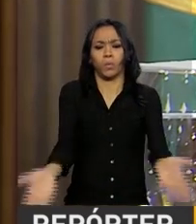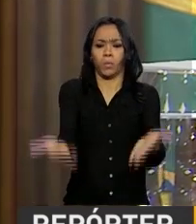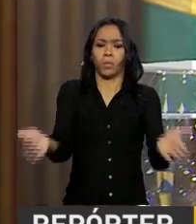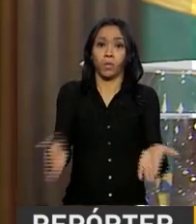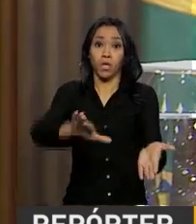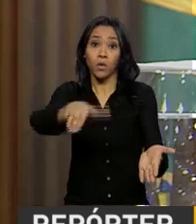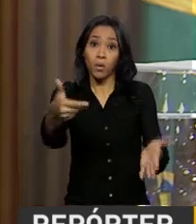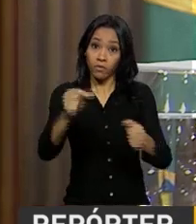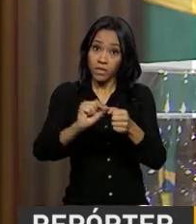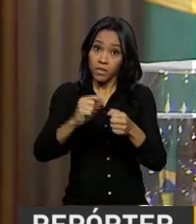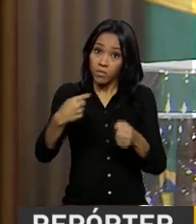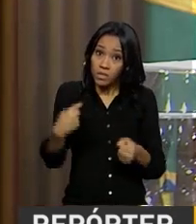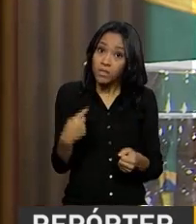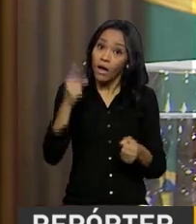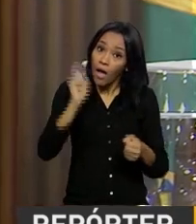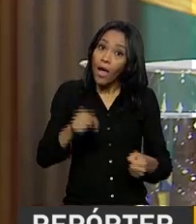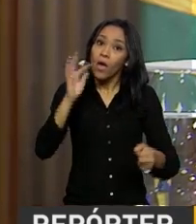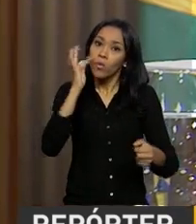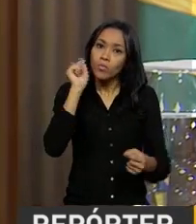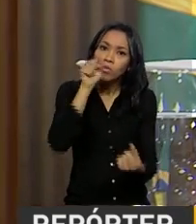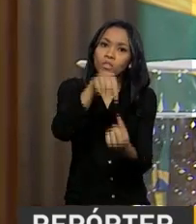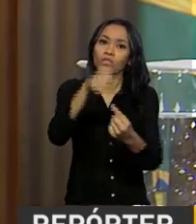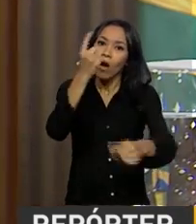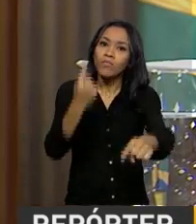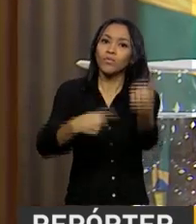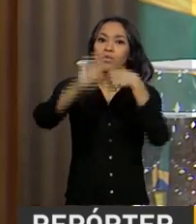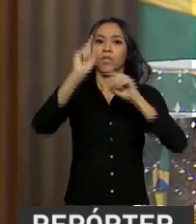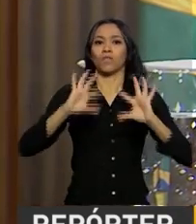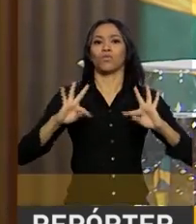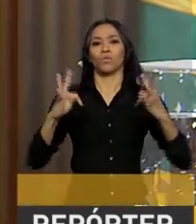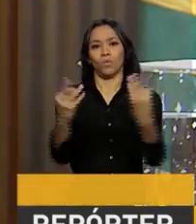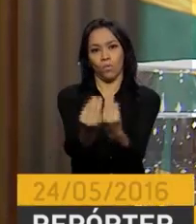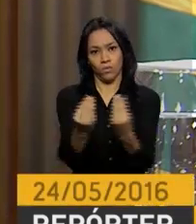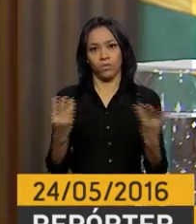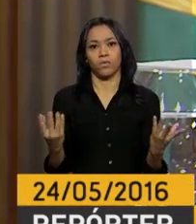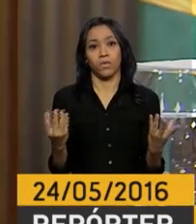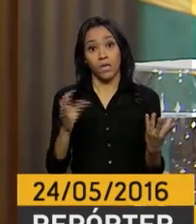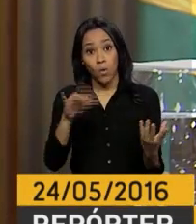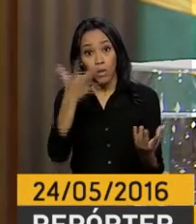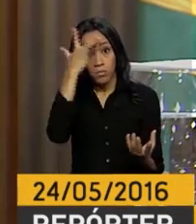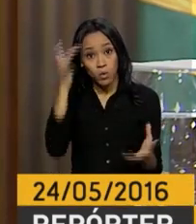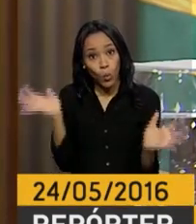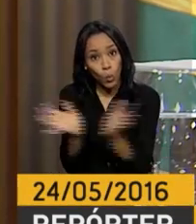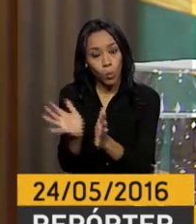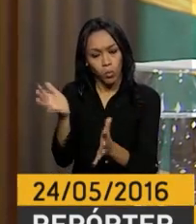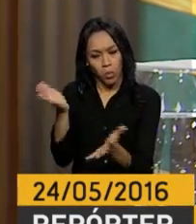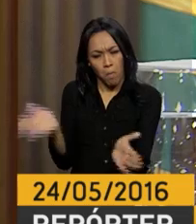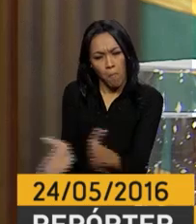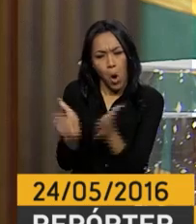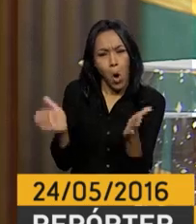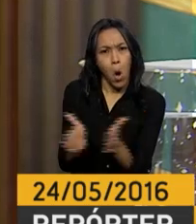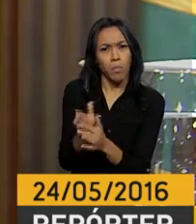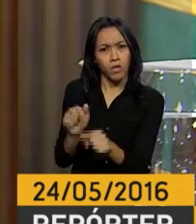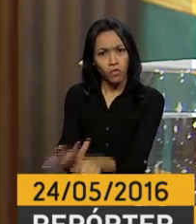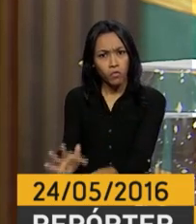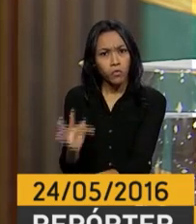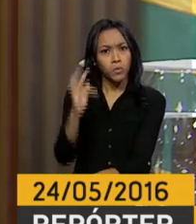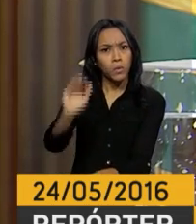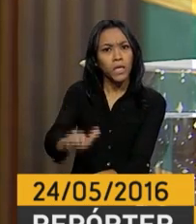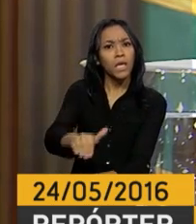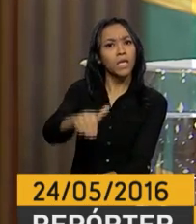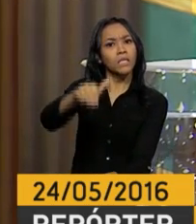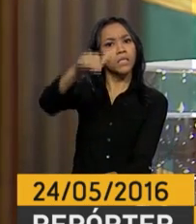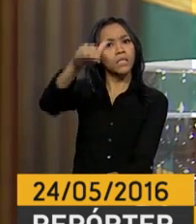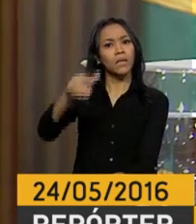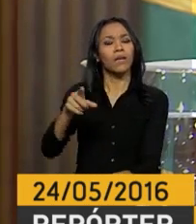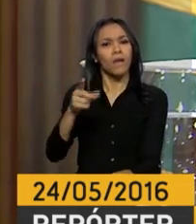o fazemos com vista à prosperidade de todos. Porque se aqueles que estão na pobreza crescerem, nós teremos